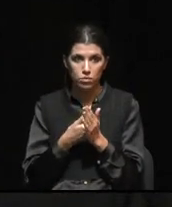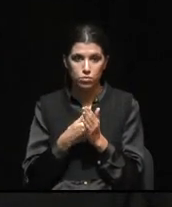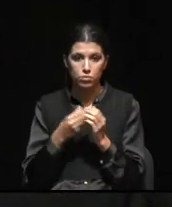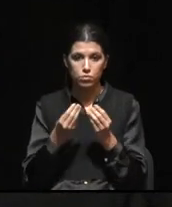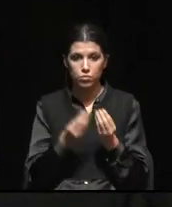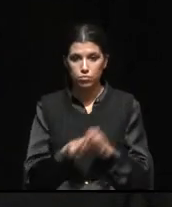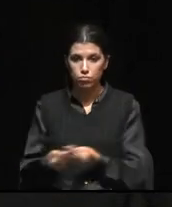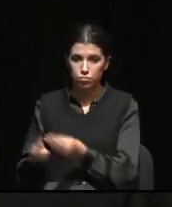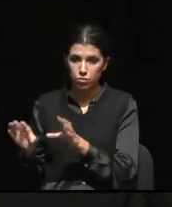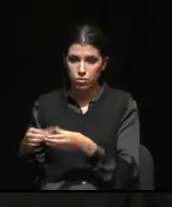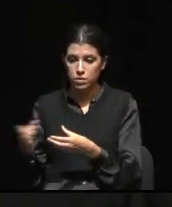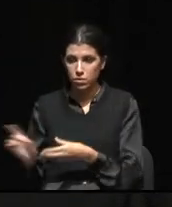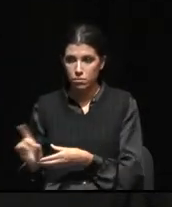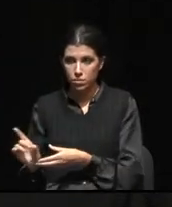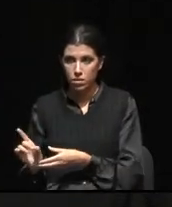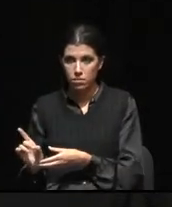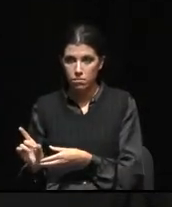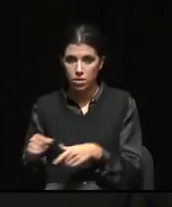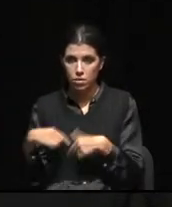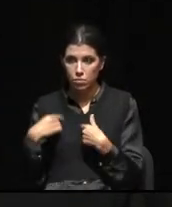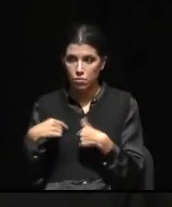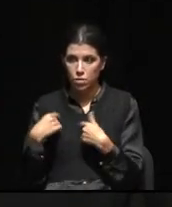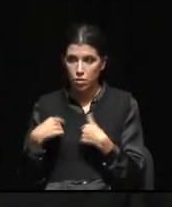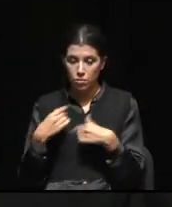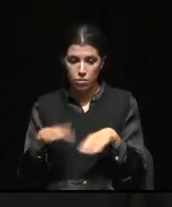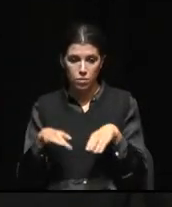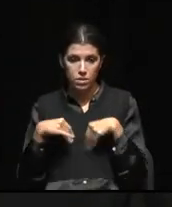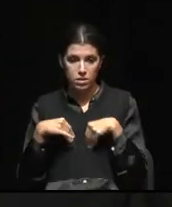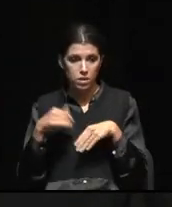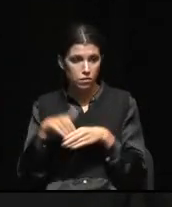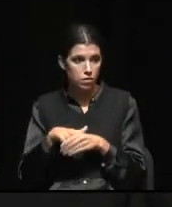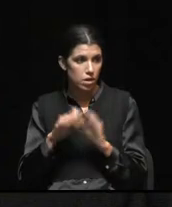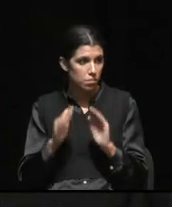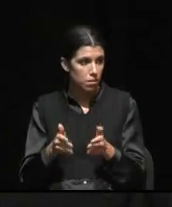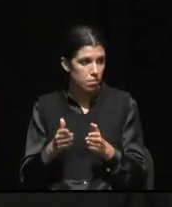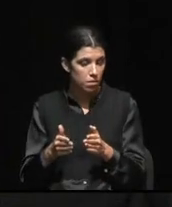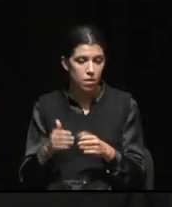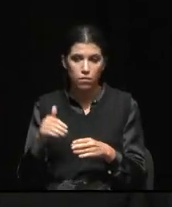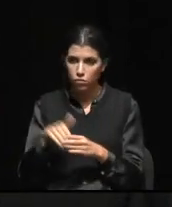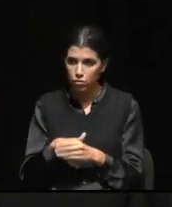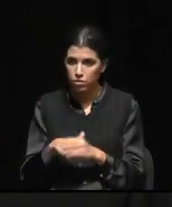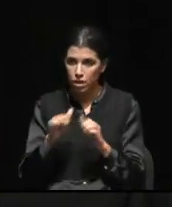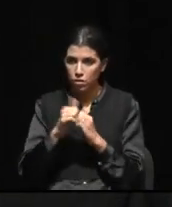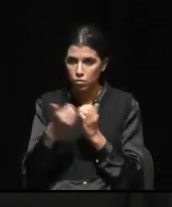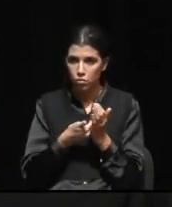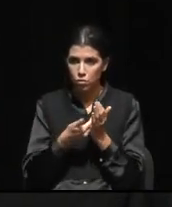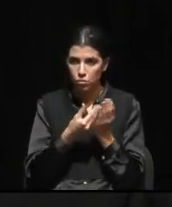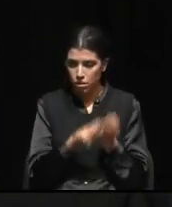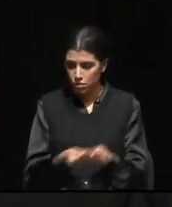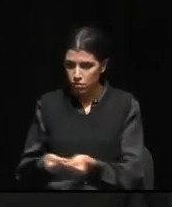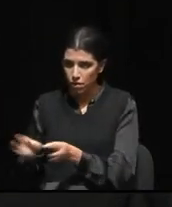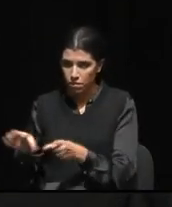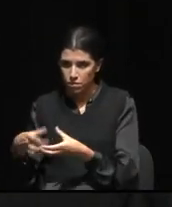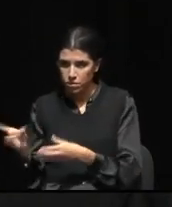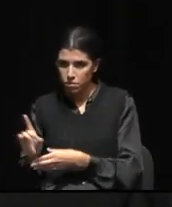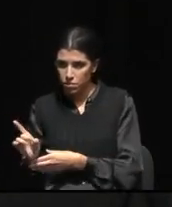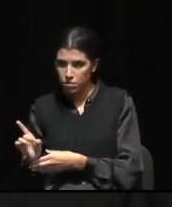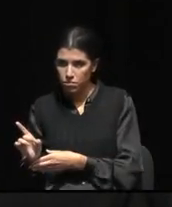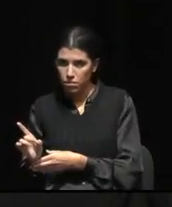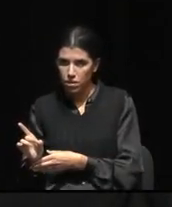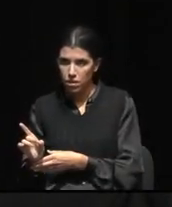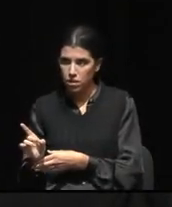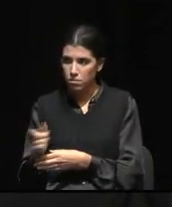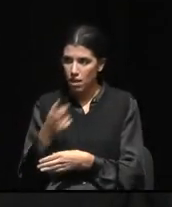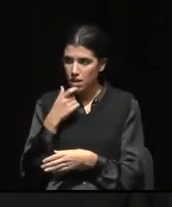comissão o o próprio proponente aceita que baixe tem que ser votado que baixe que o